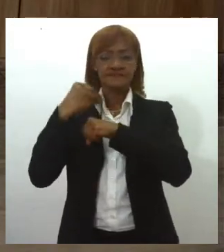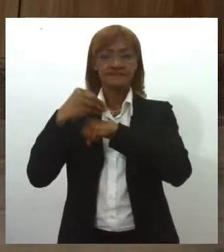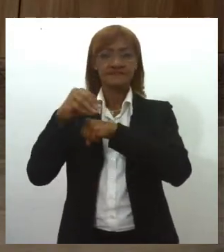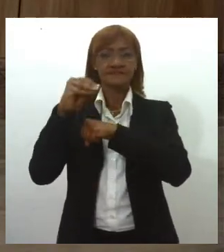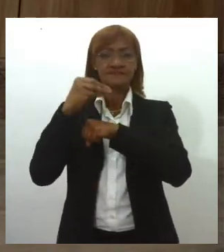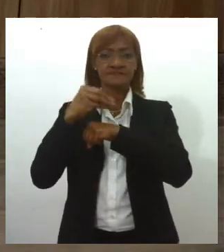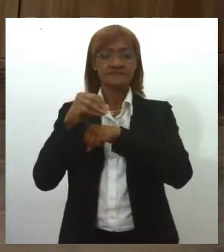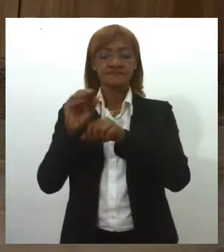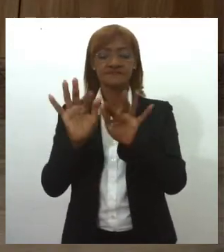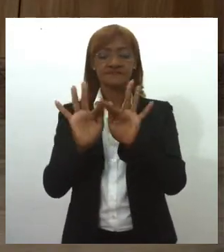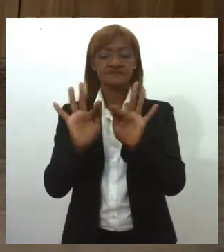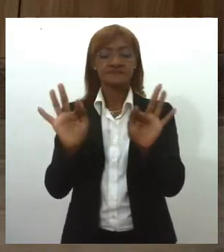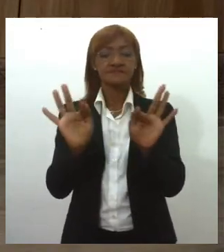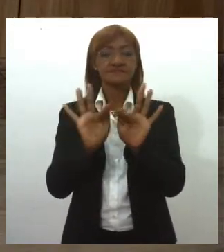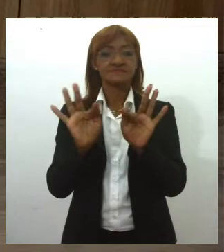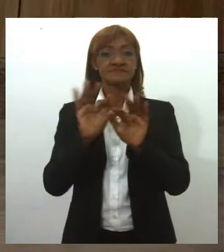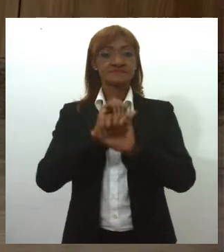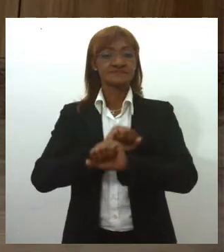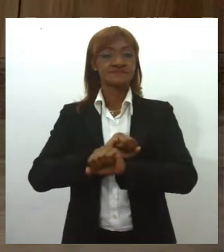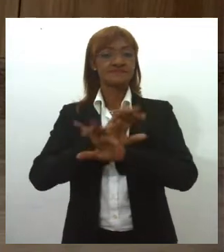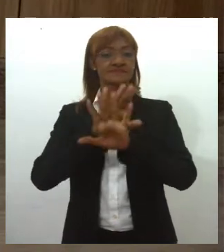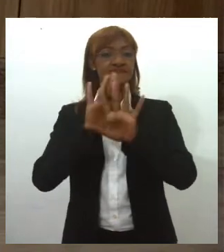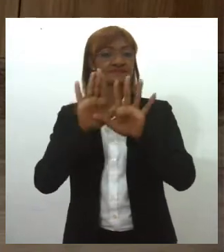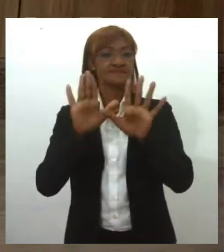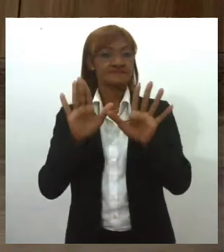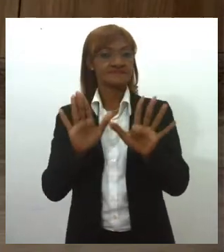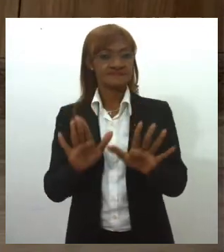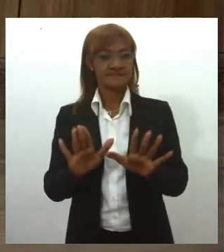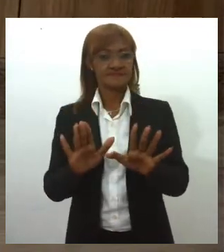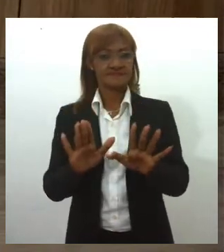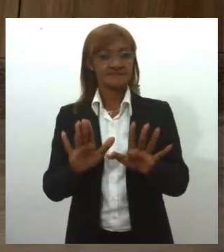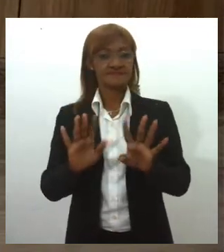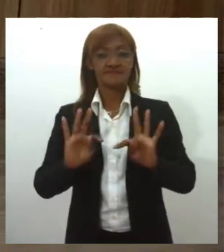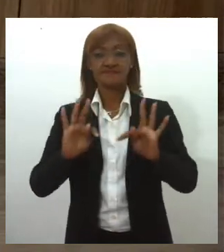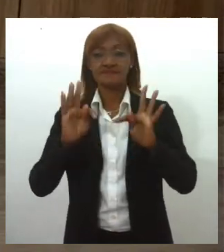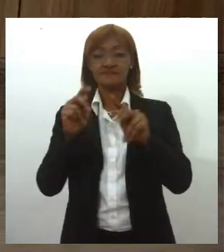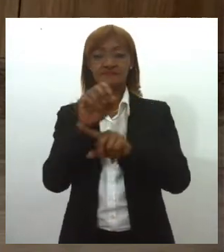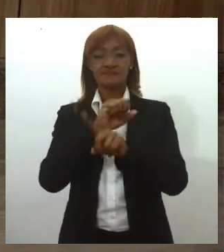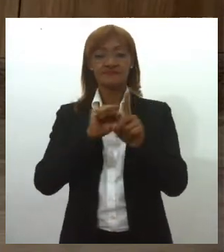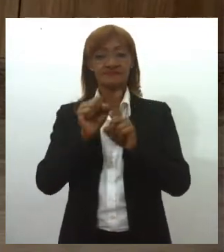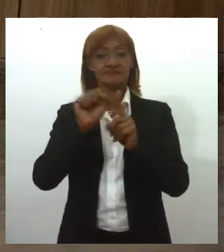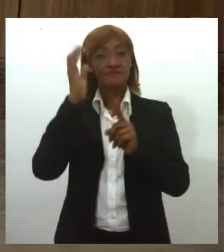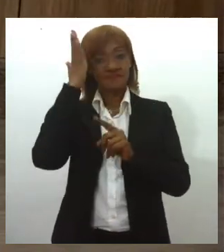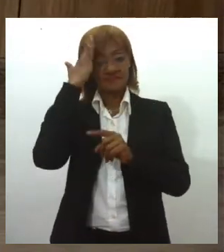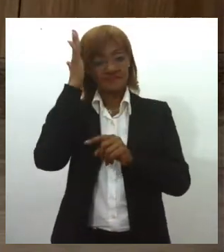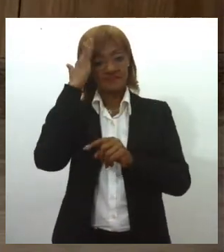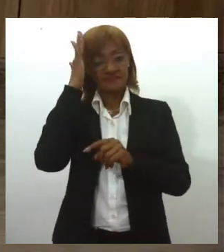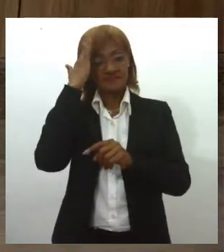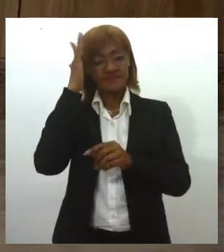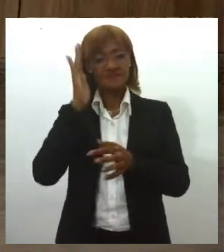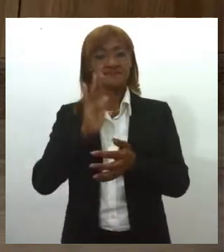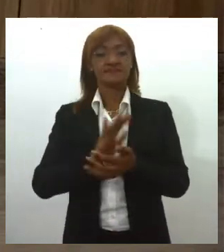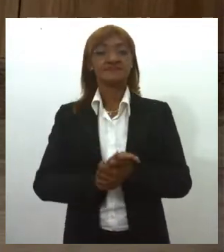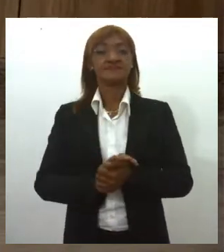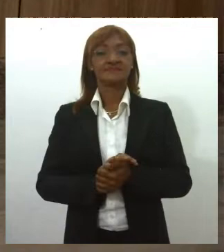forma simples, clara e que todos entendam, porque é assim que tem que ser, né? Assim, isso é comunicação, né? É